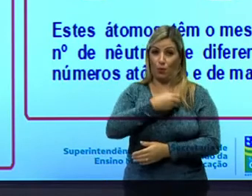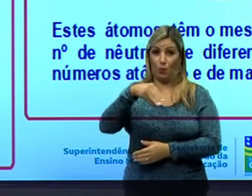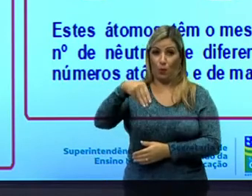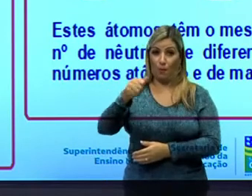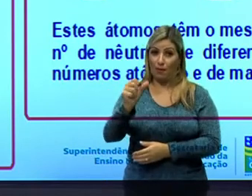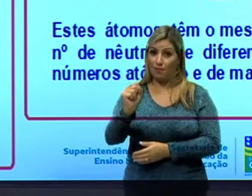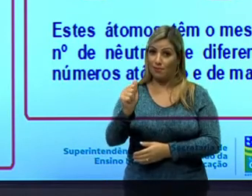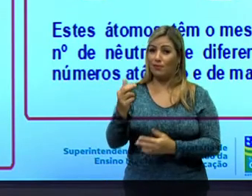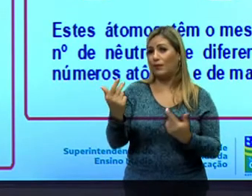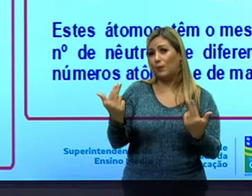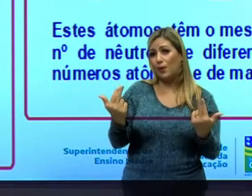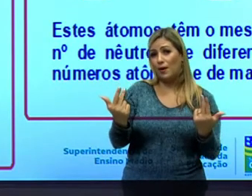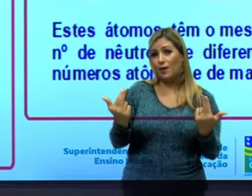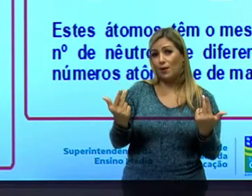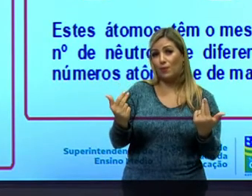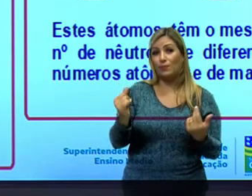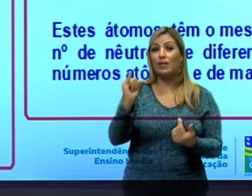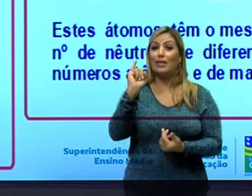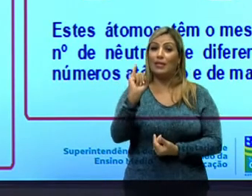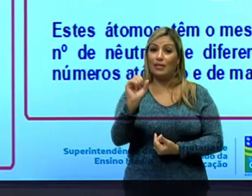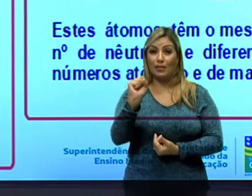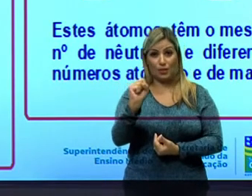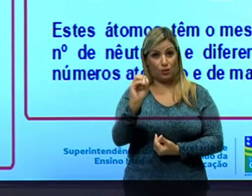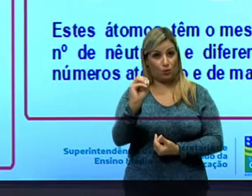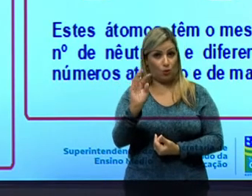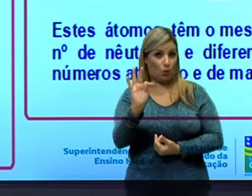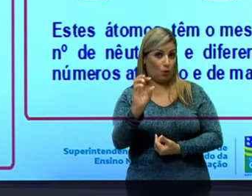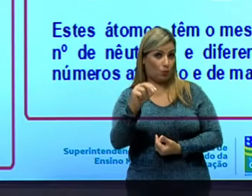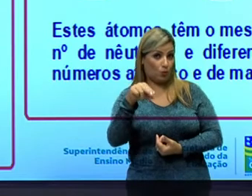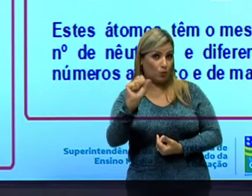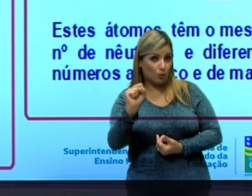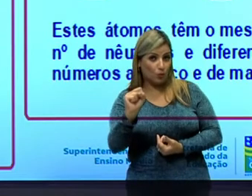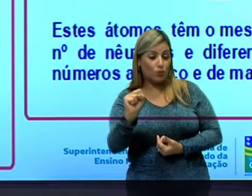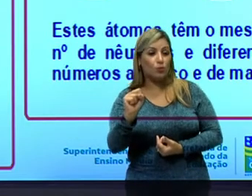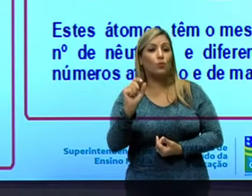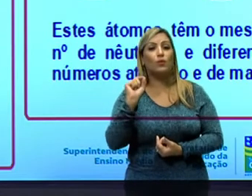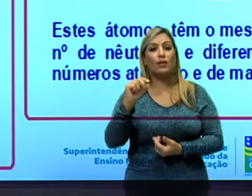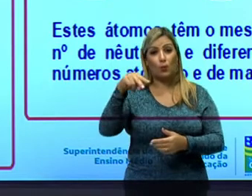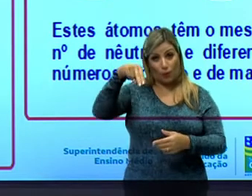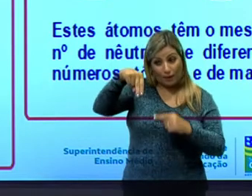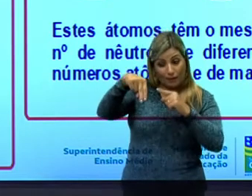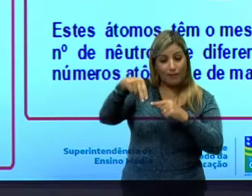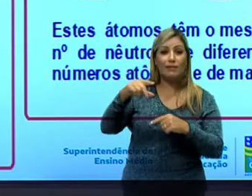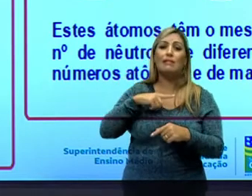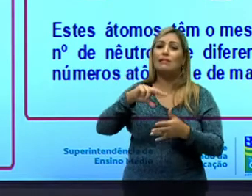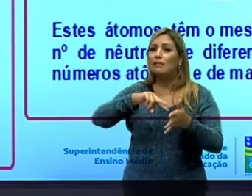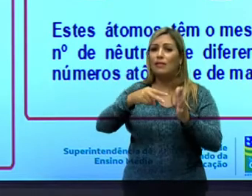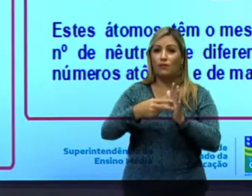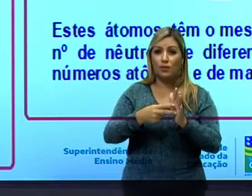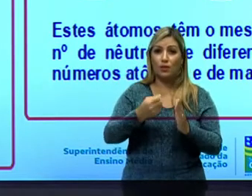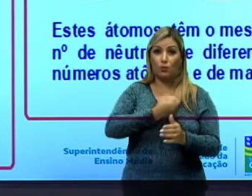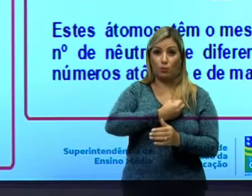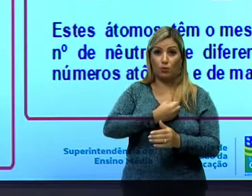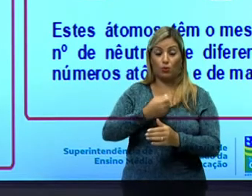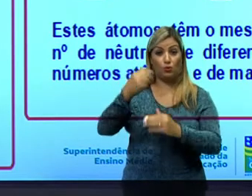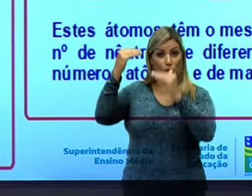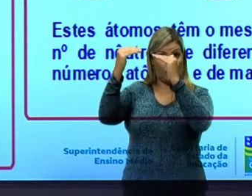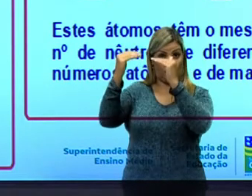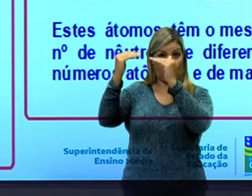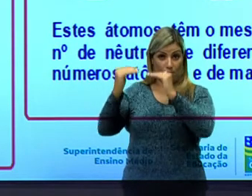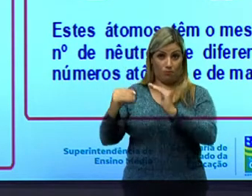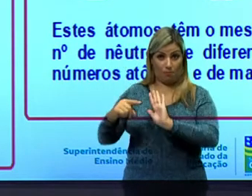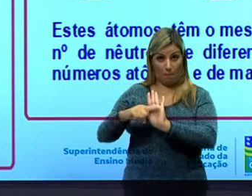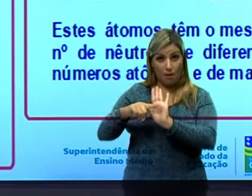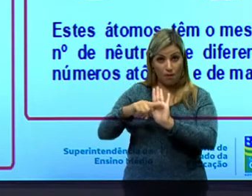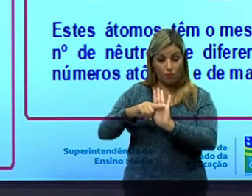iguais isótonos o n aqui ó significa que eu vou pegar o número de cima menos o